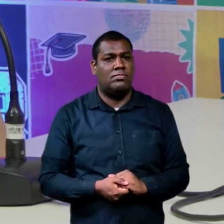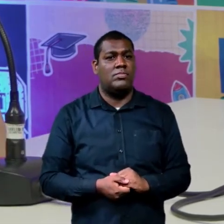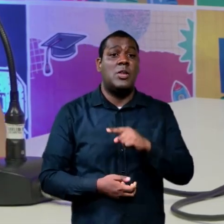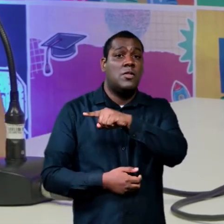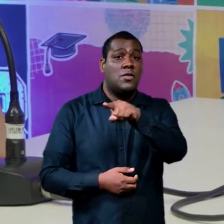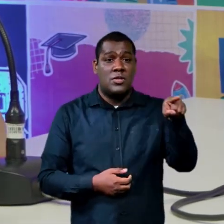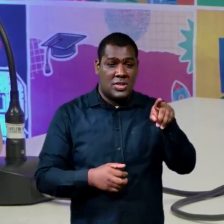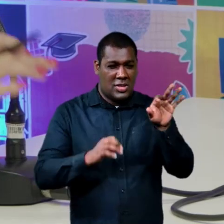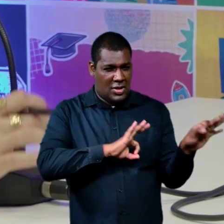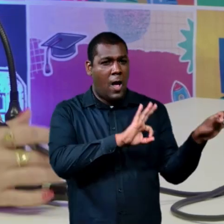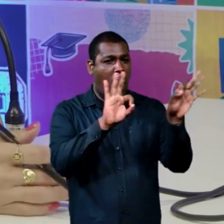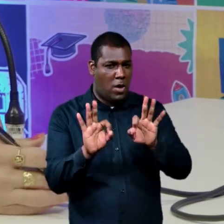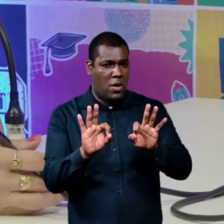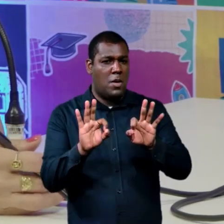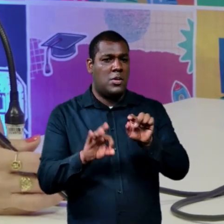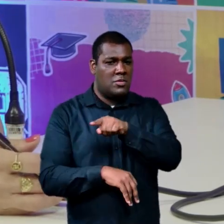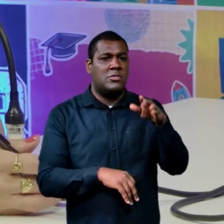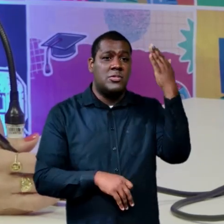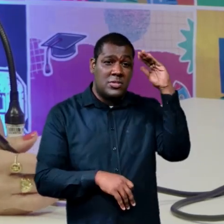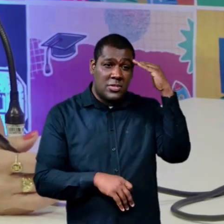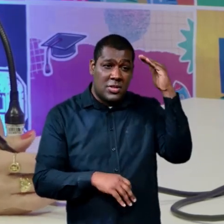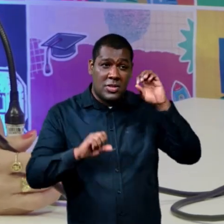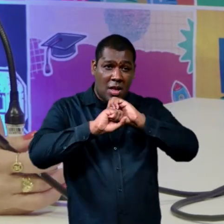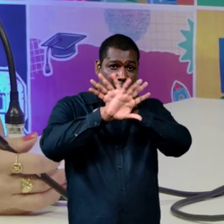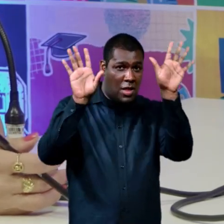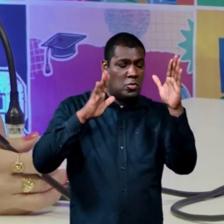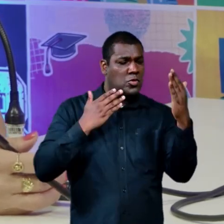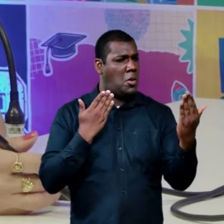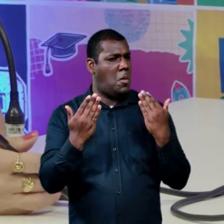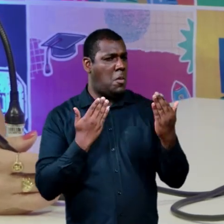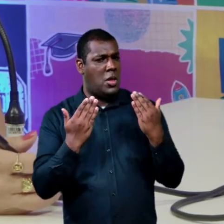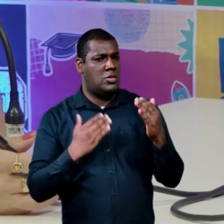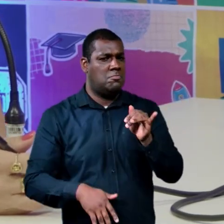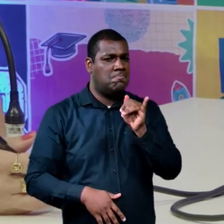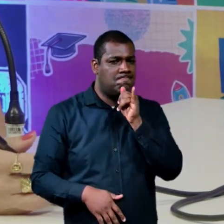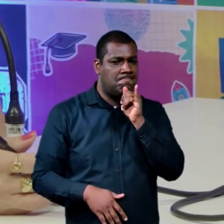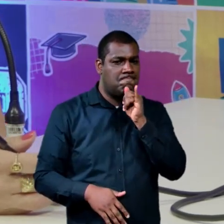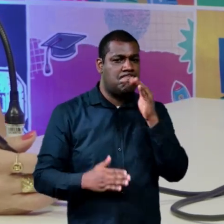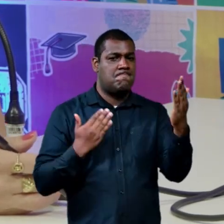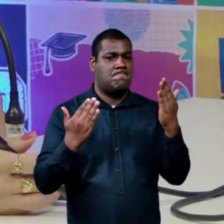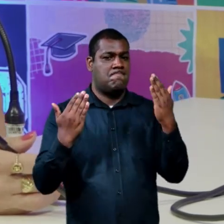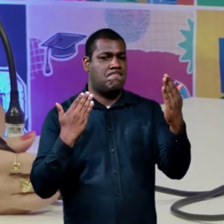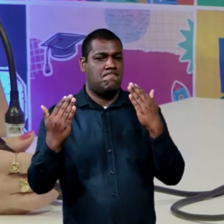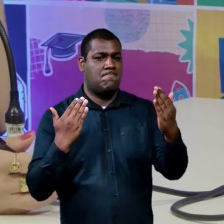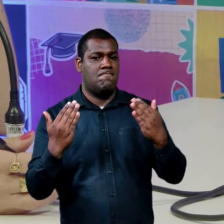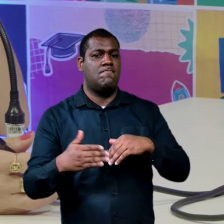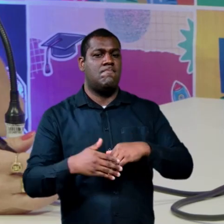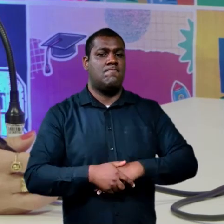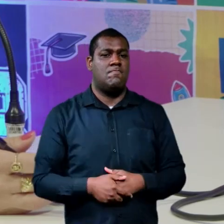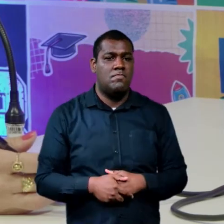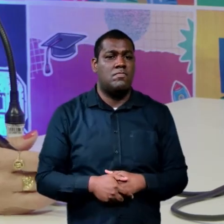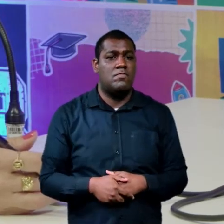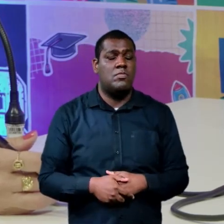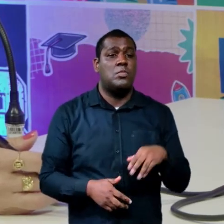né, você, nosso ouvinte, a entender melhor do que a gente está falando. Vamos lá, um primeiro caso. Situação